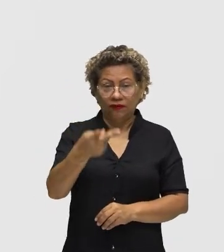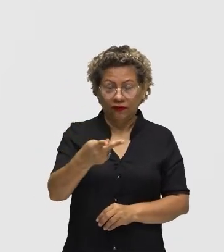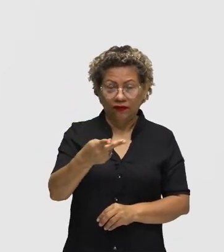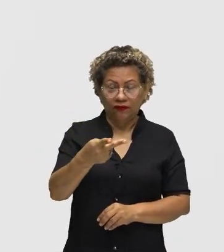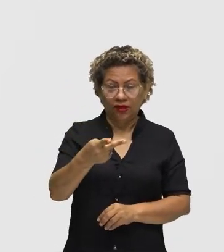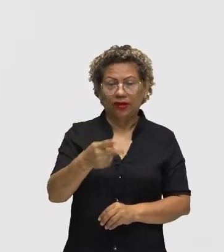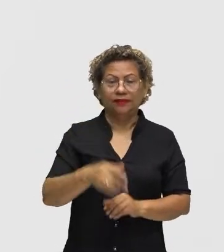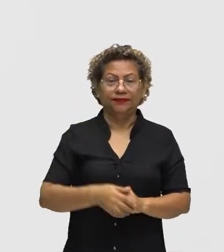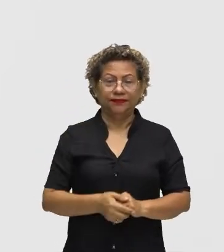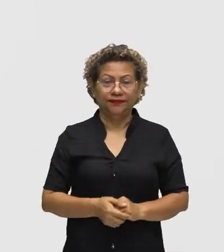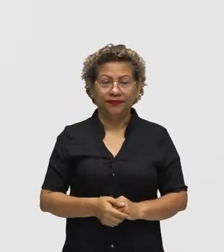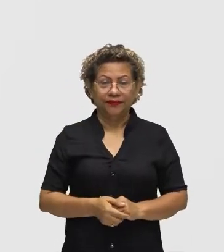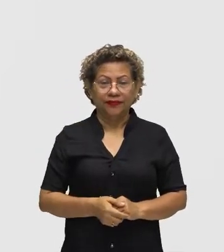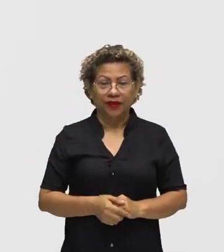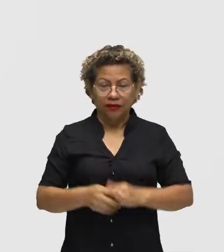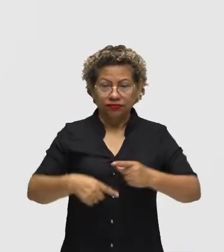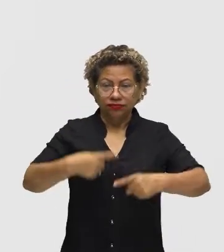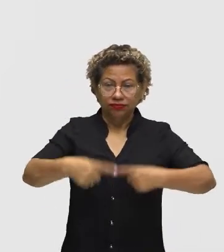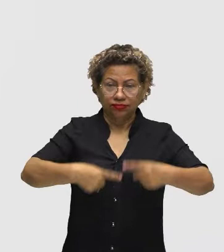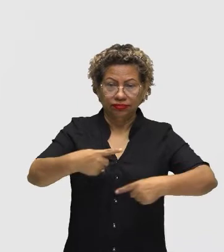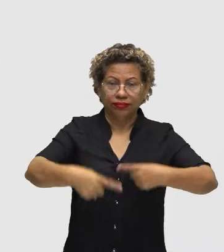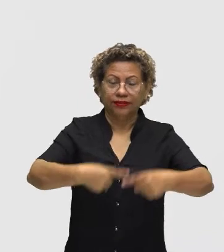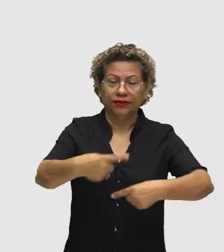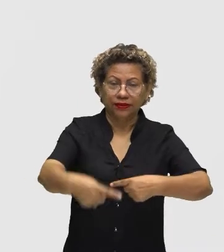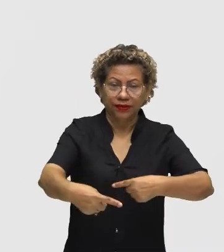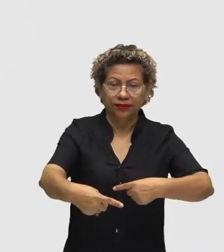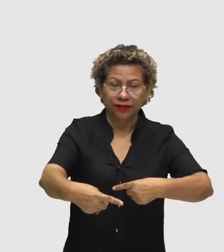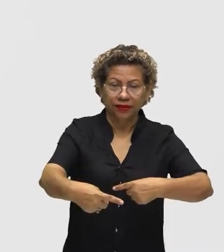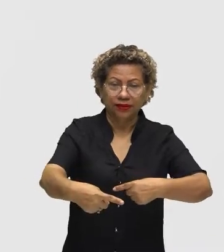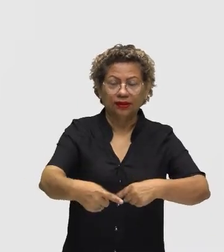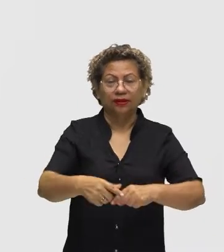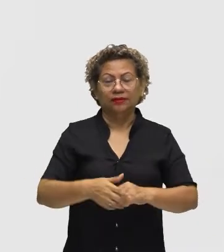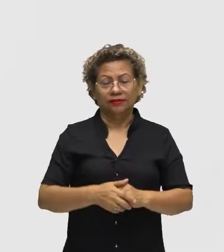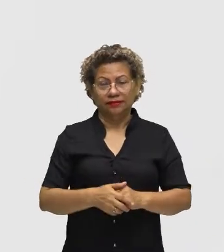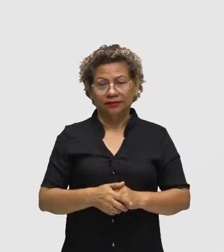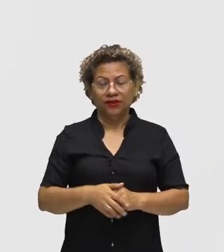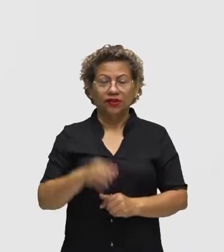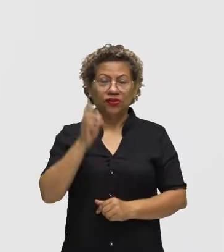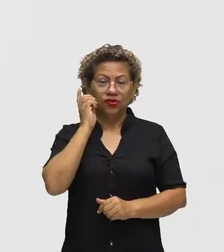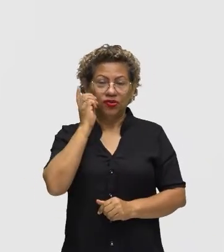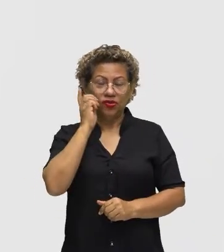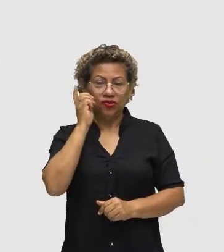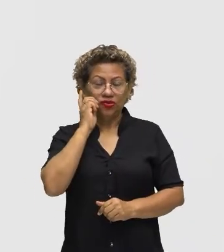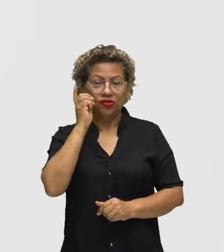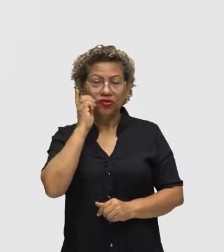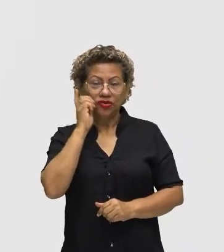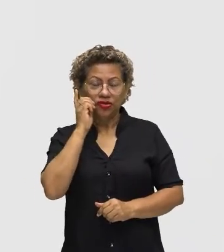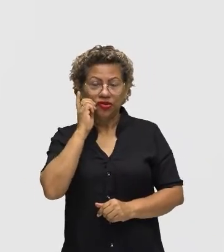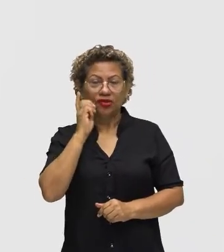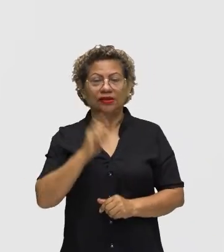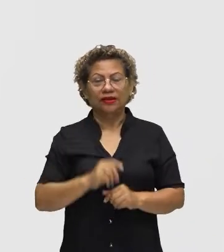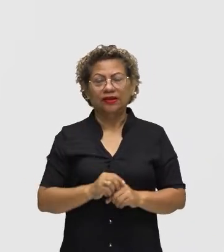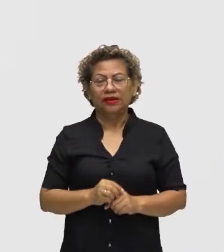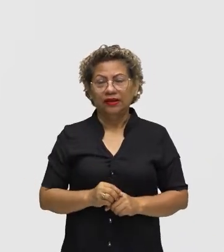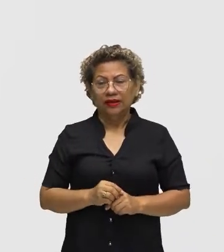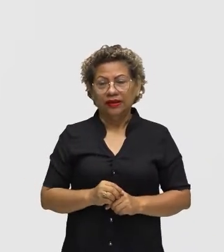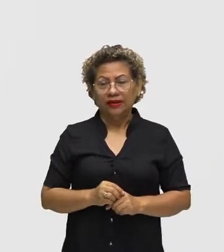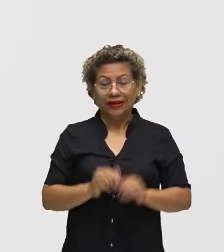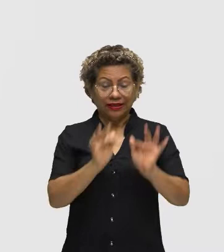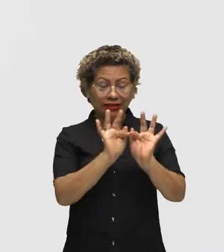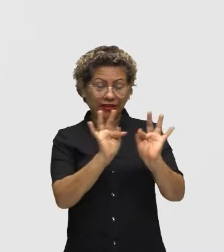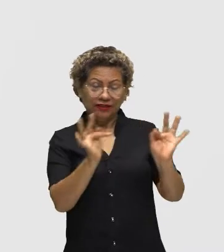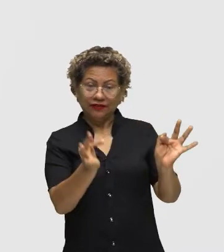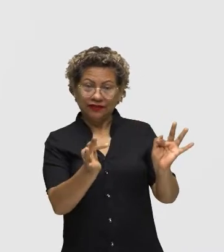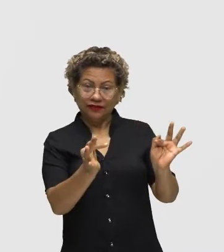populares. Eles atravessam gerações e passam por nós todos os dias. Essas pequenas frases